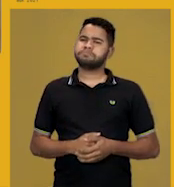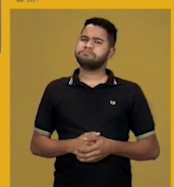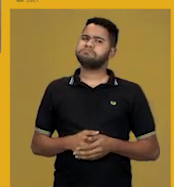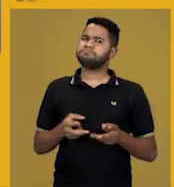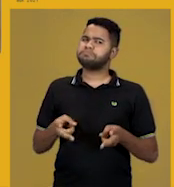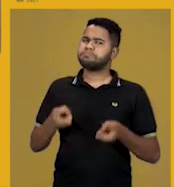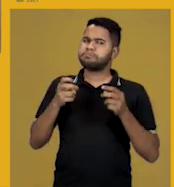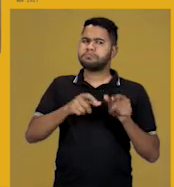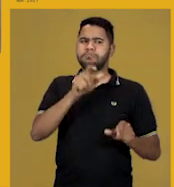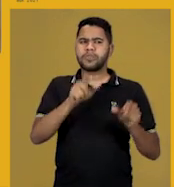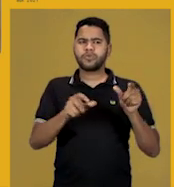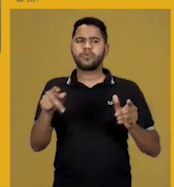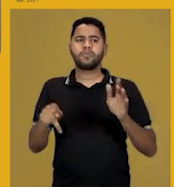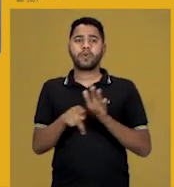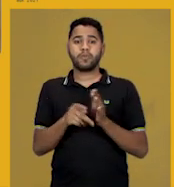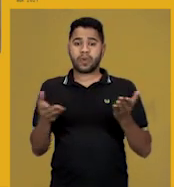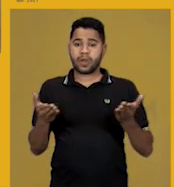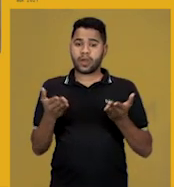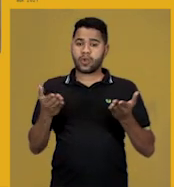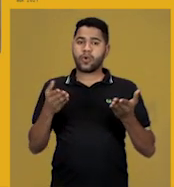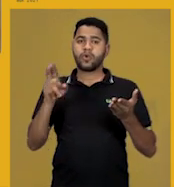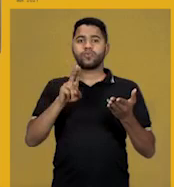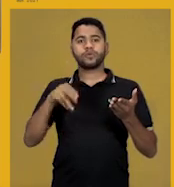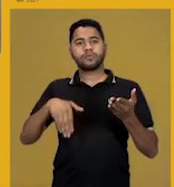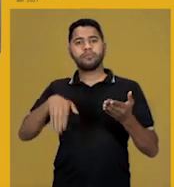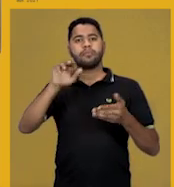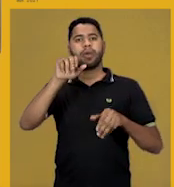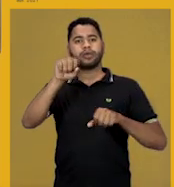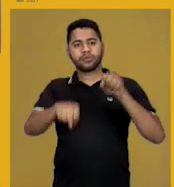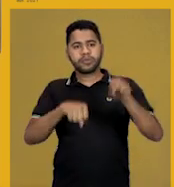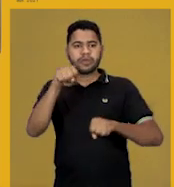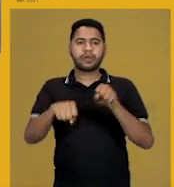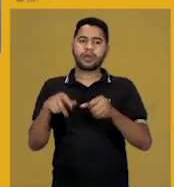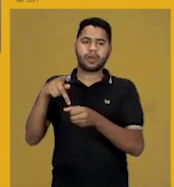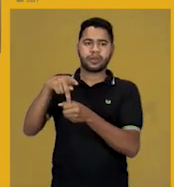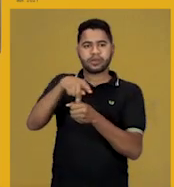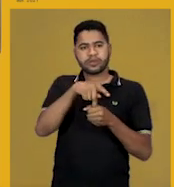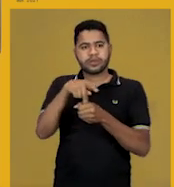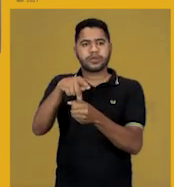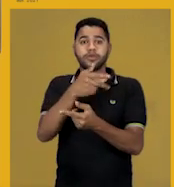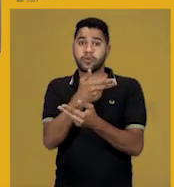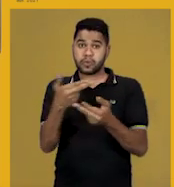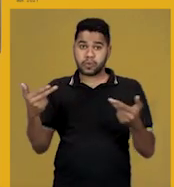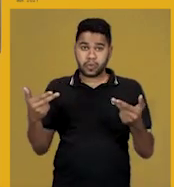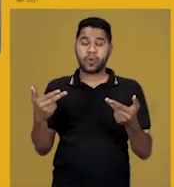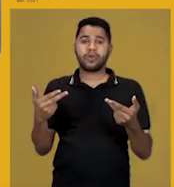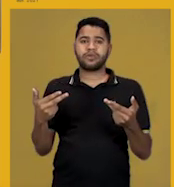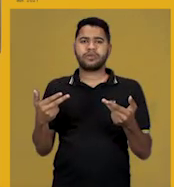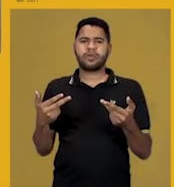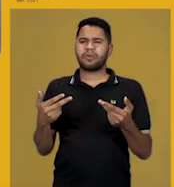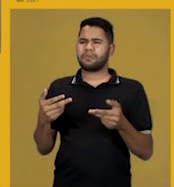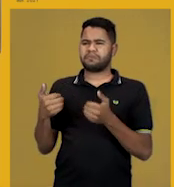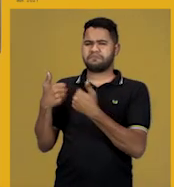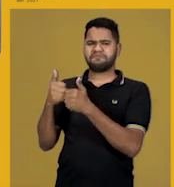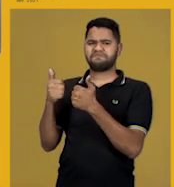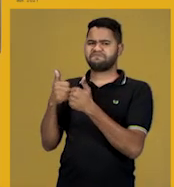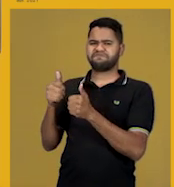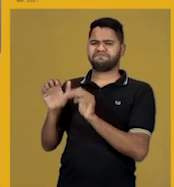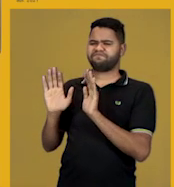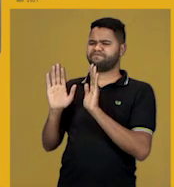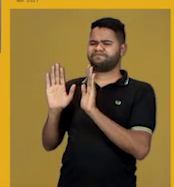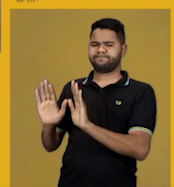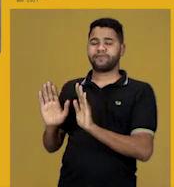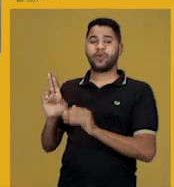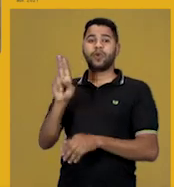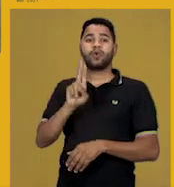aderiram à micromobilidade como um reflexo da pandemia. Já houve uma rejeição ao transporte público.